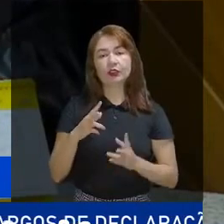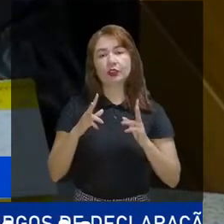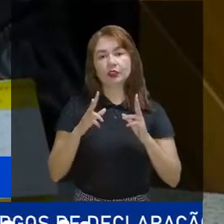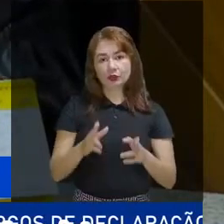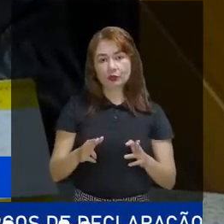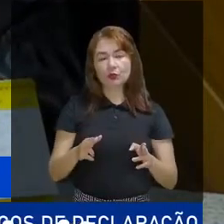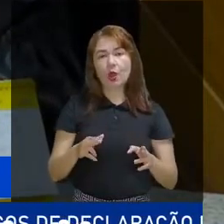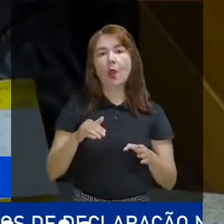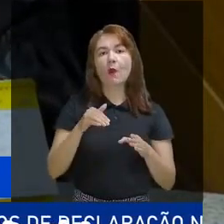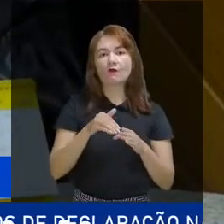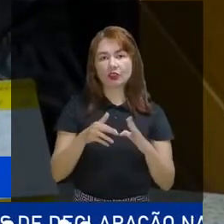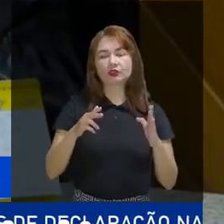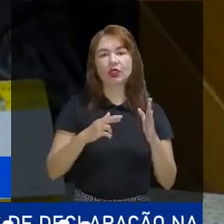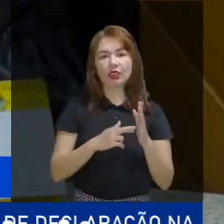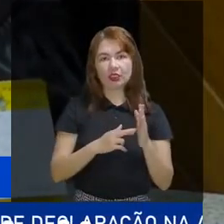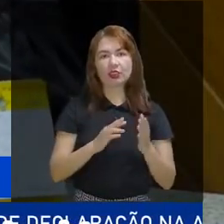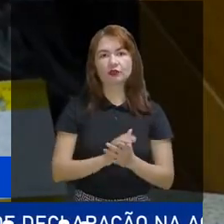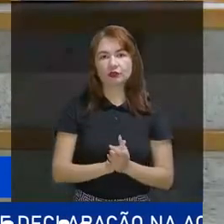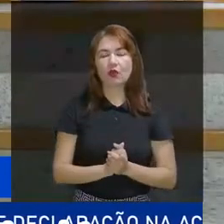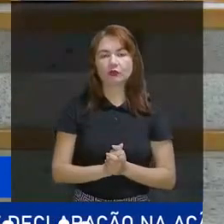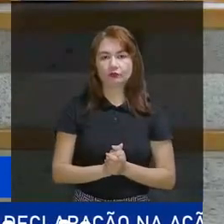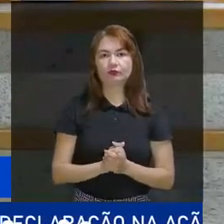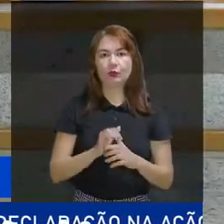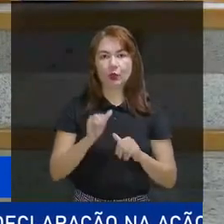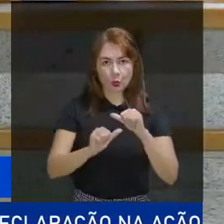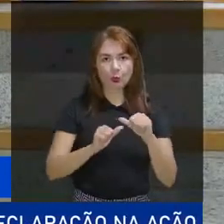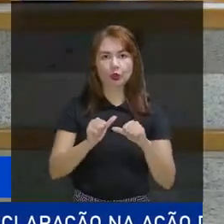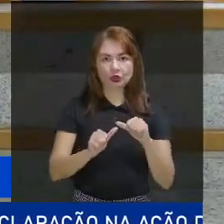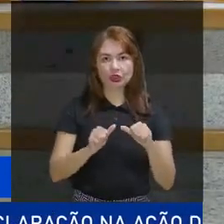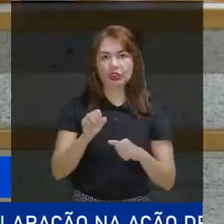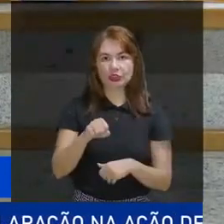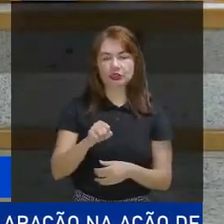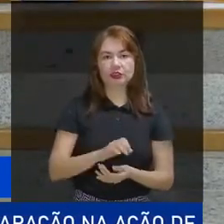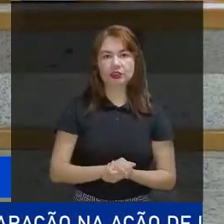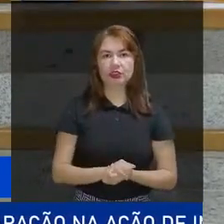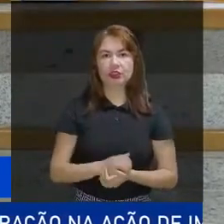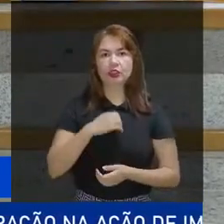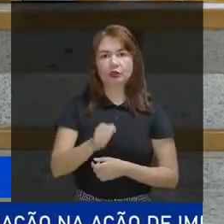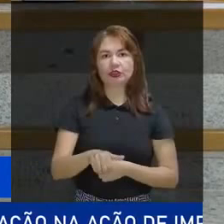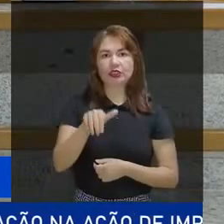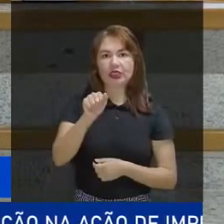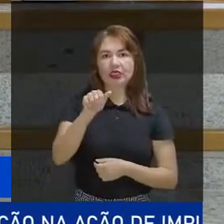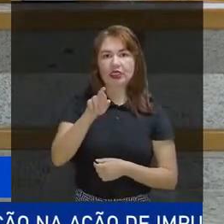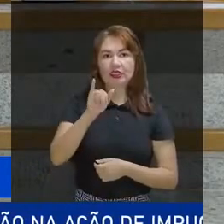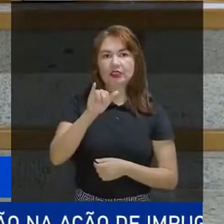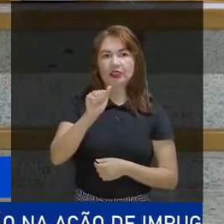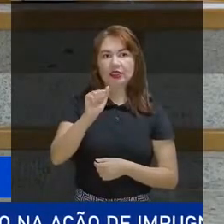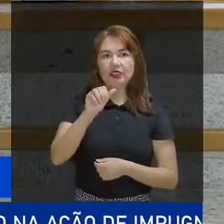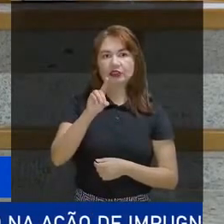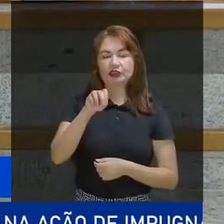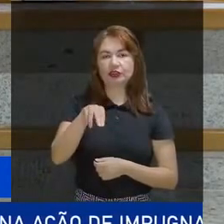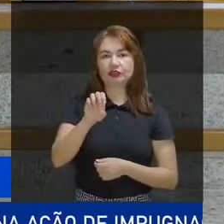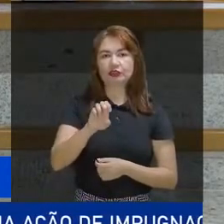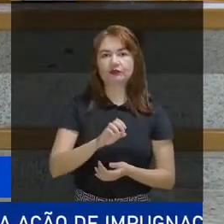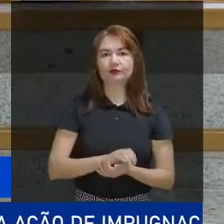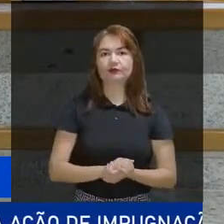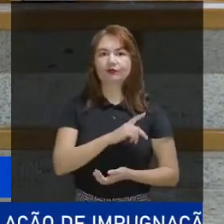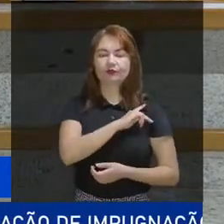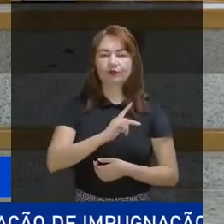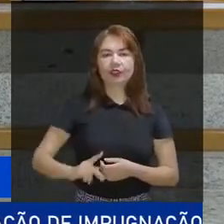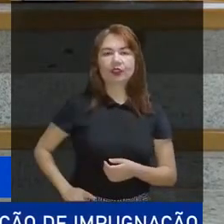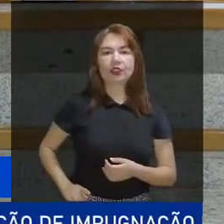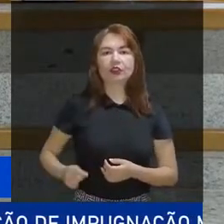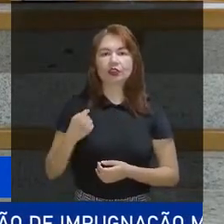então, com a retificação do próprio relator. Juíza Ariadne Alencar? Presidente, eu acompanho o